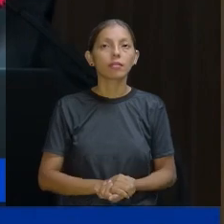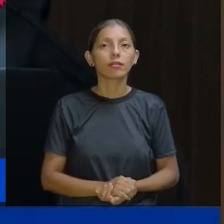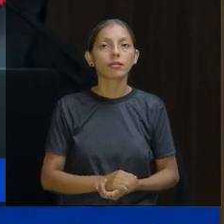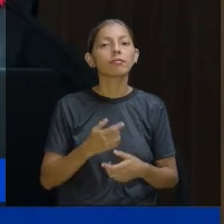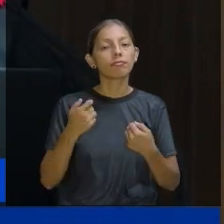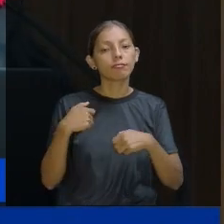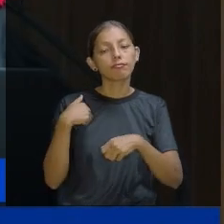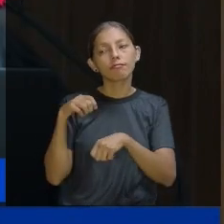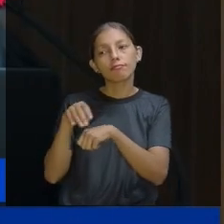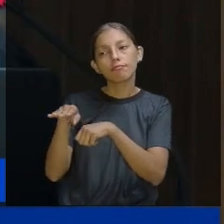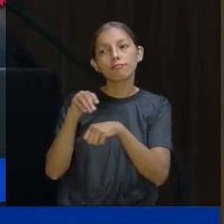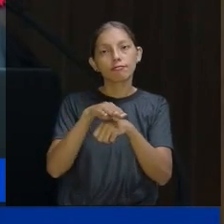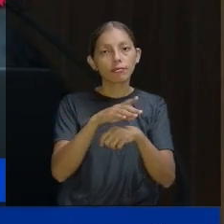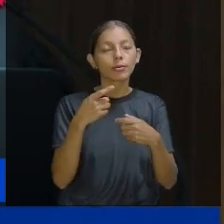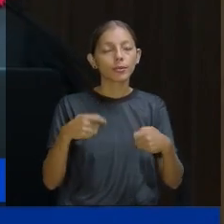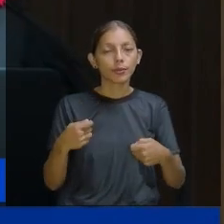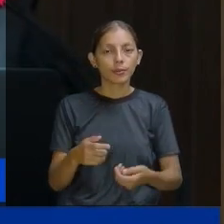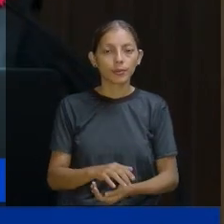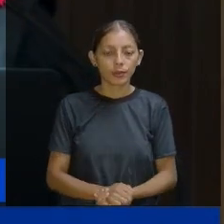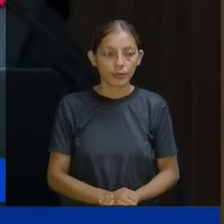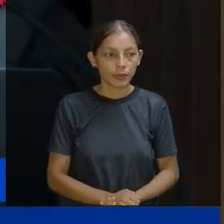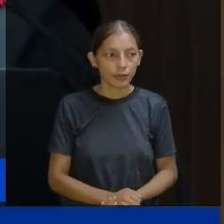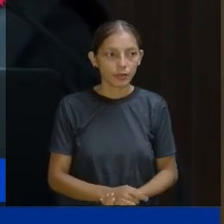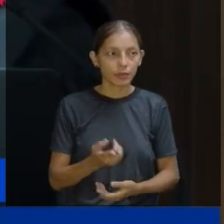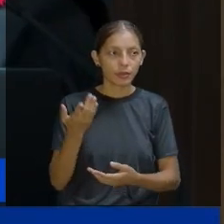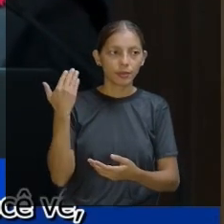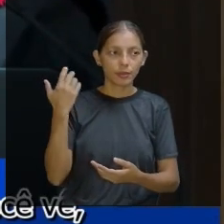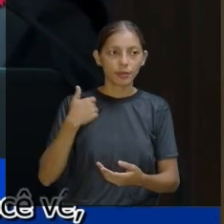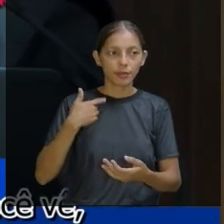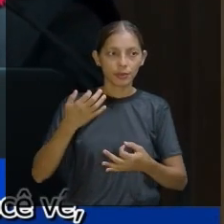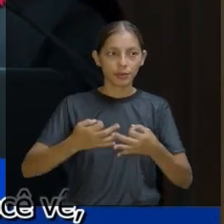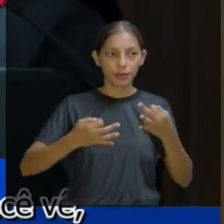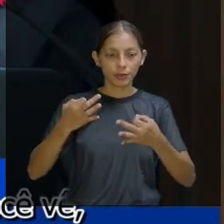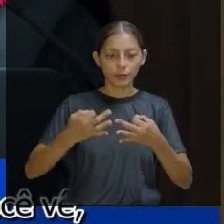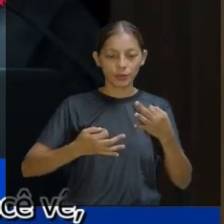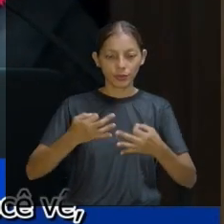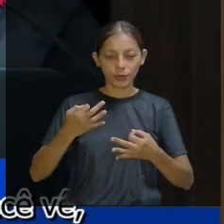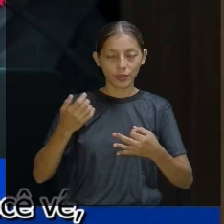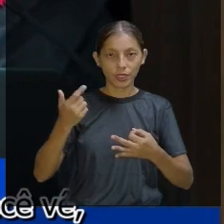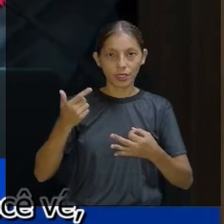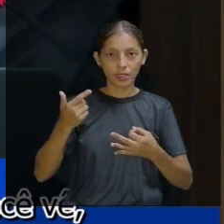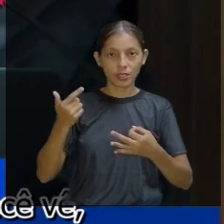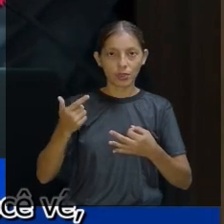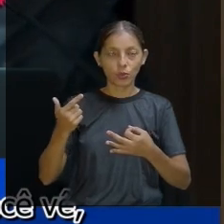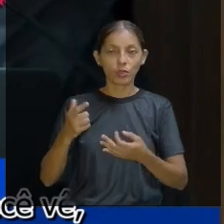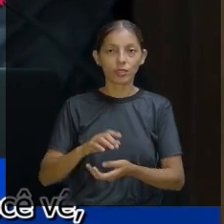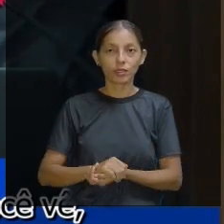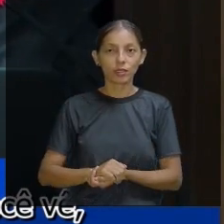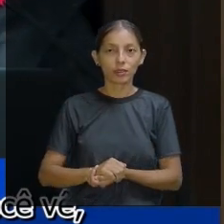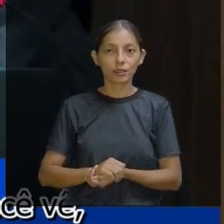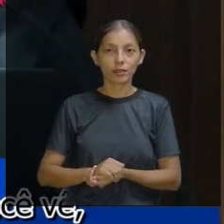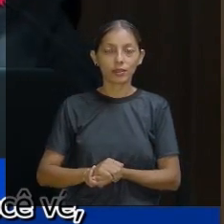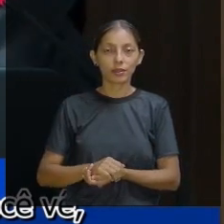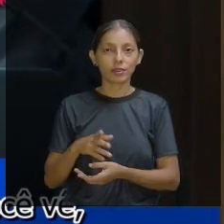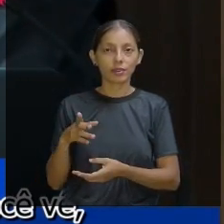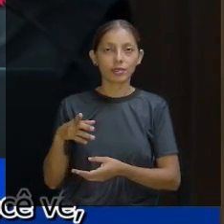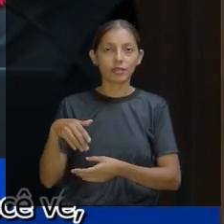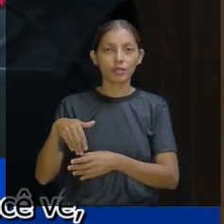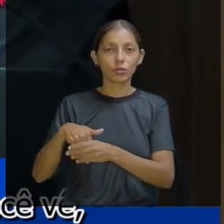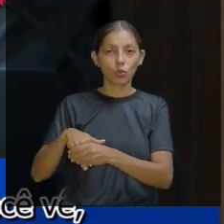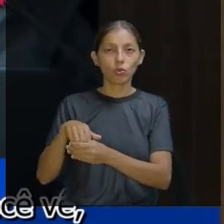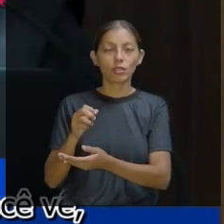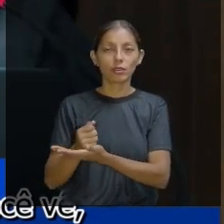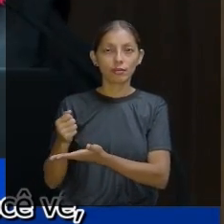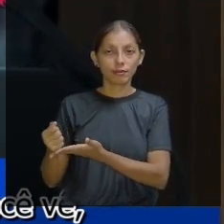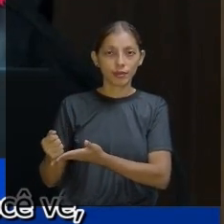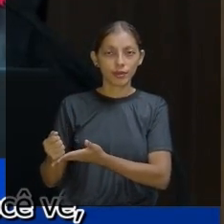fui juiz da 2ª zona eleitoral, tá bom? E era assim essa distribuição. Porque, no final das contas, quando você vê, a distribuição da carga